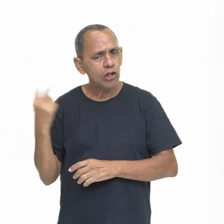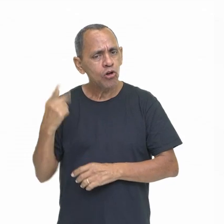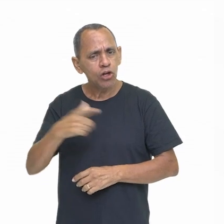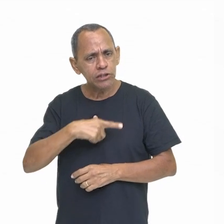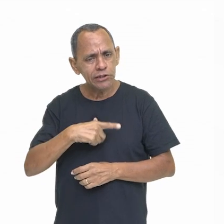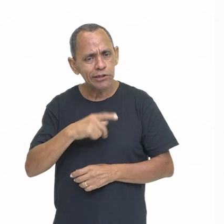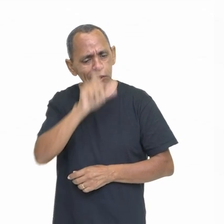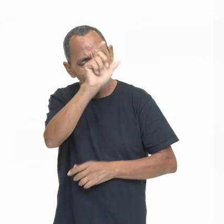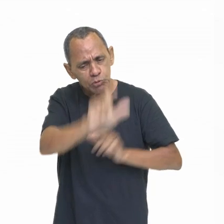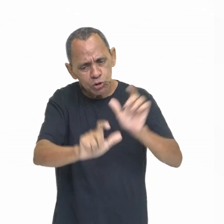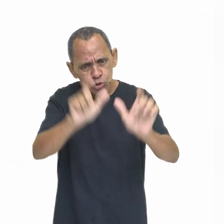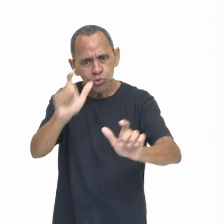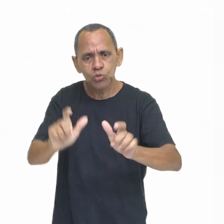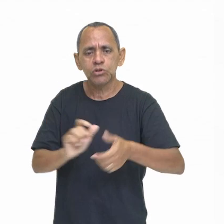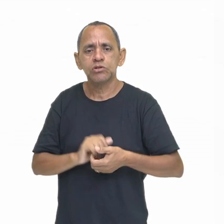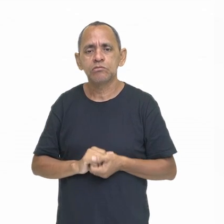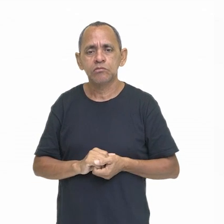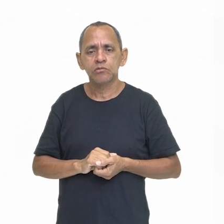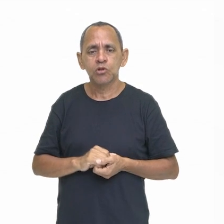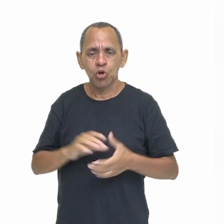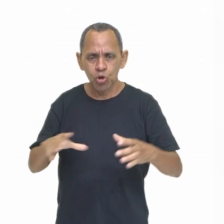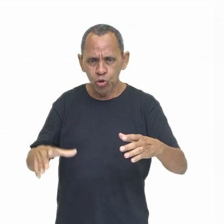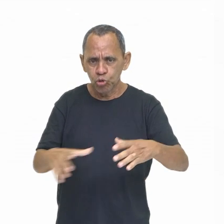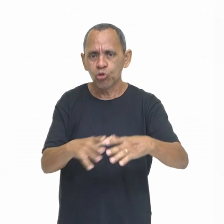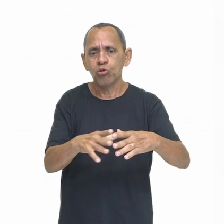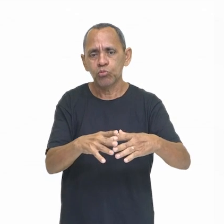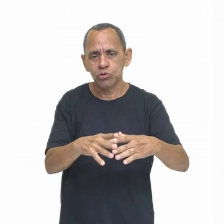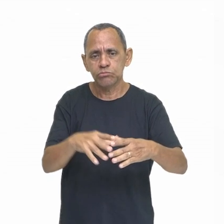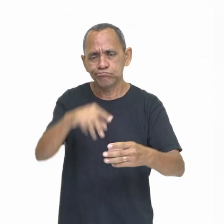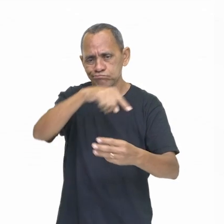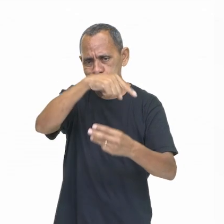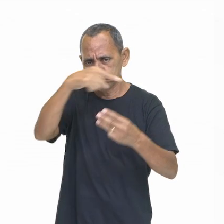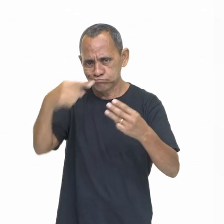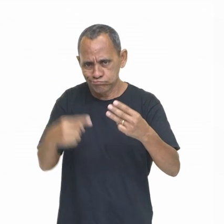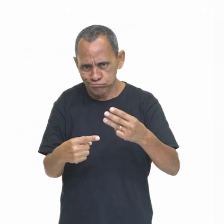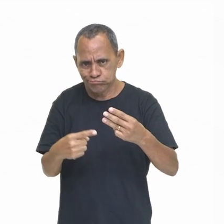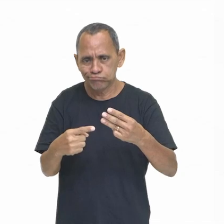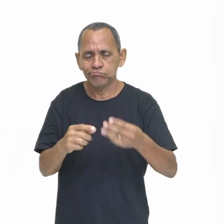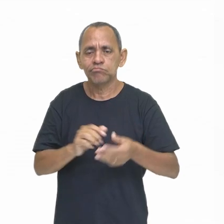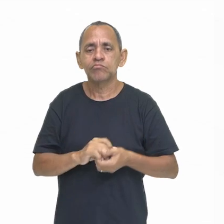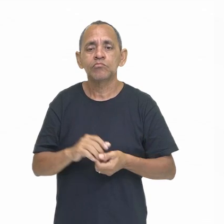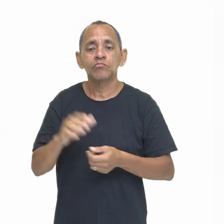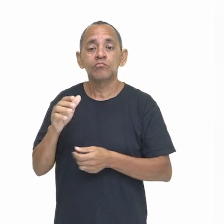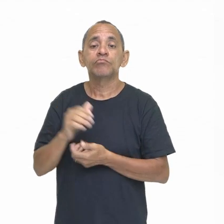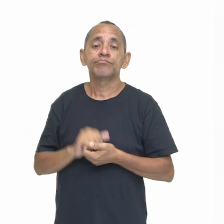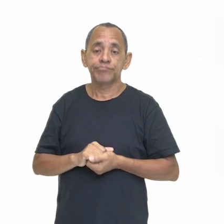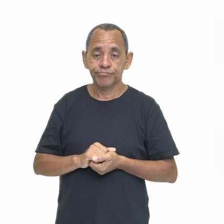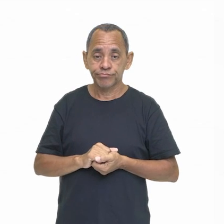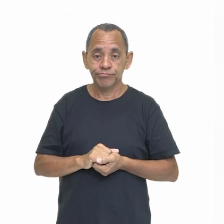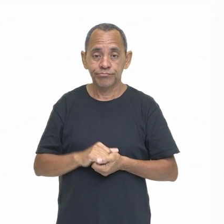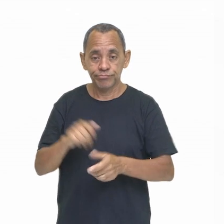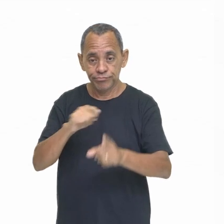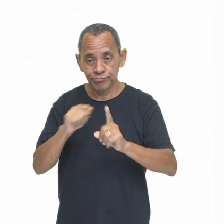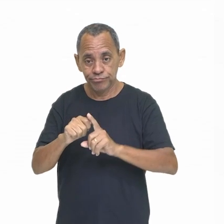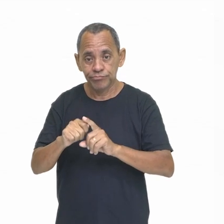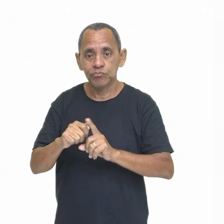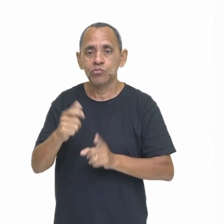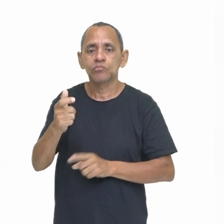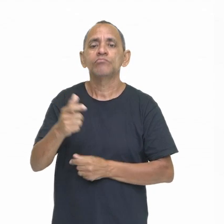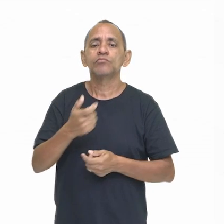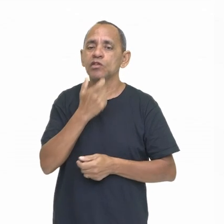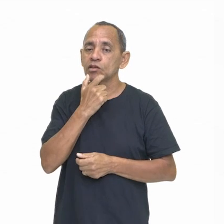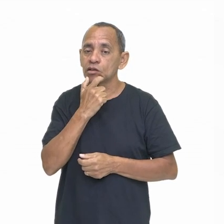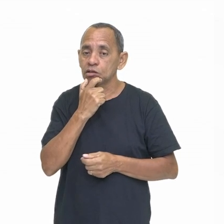sociais e difusos. Thomas Humphrey Marshall, sociólogo britânico, identificou 3 tipos de direitos